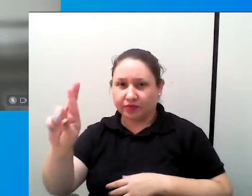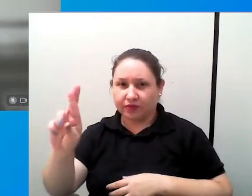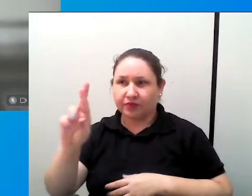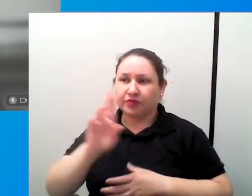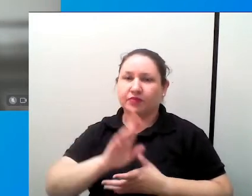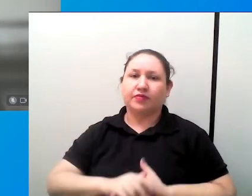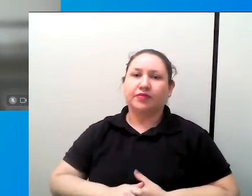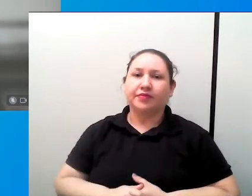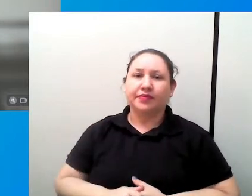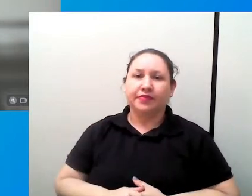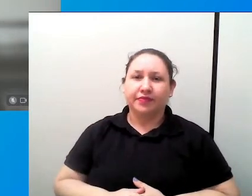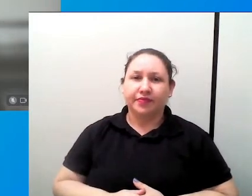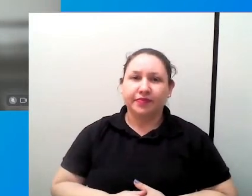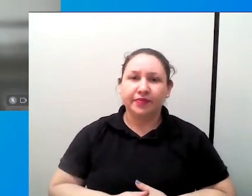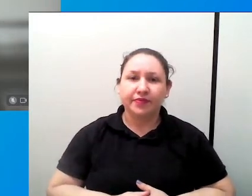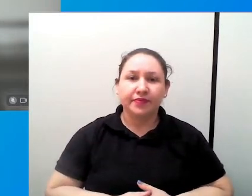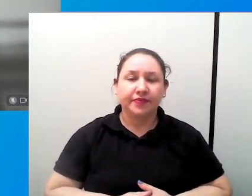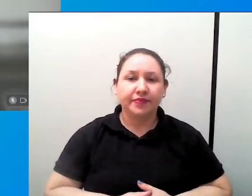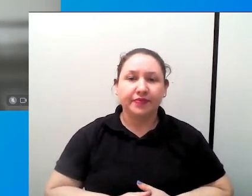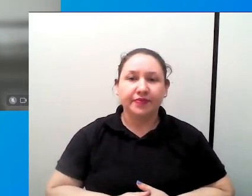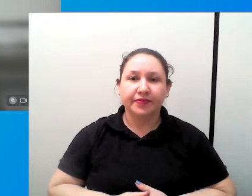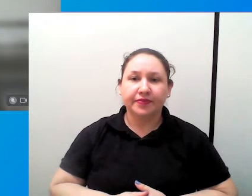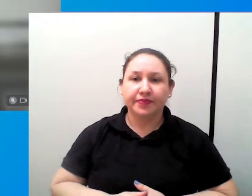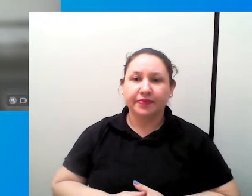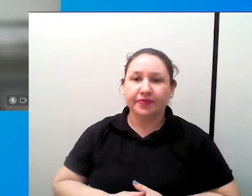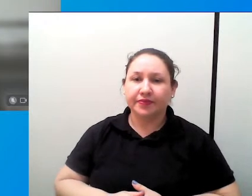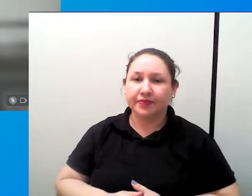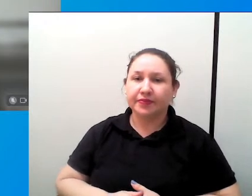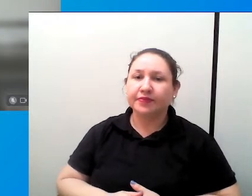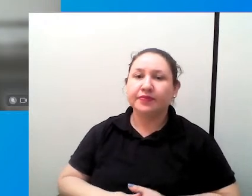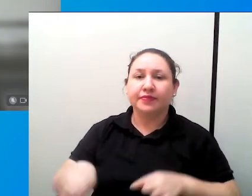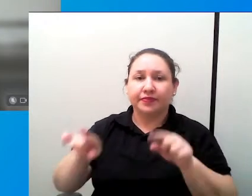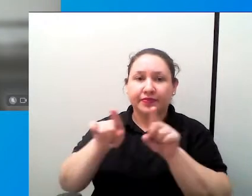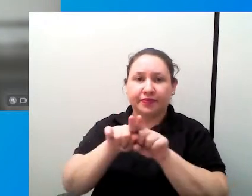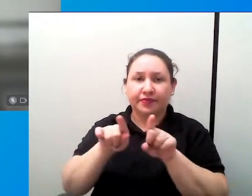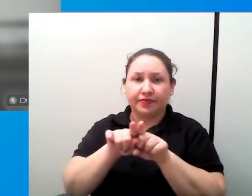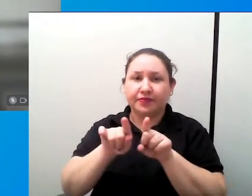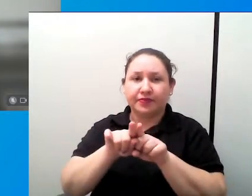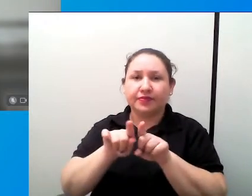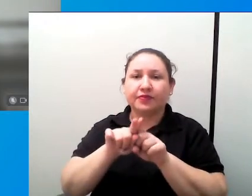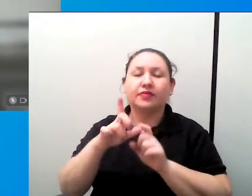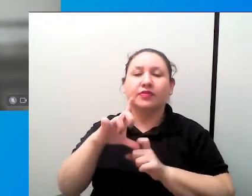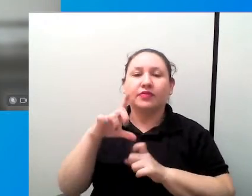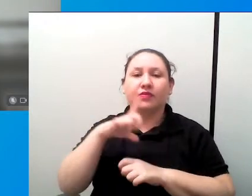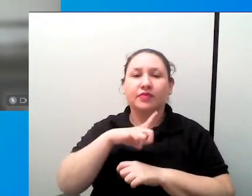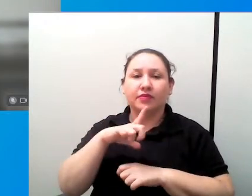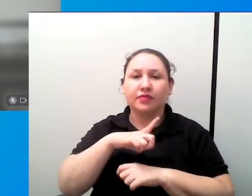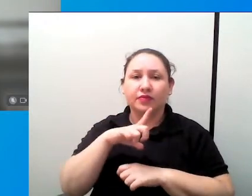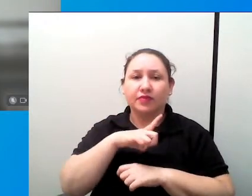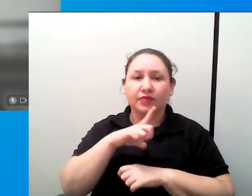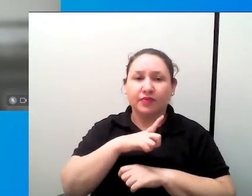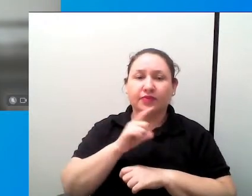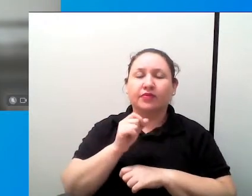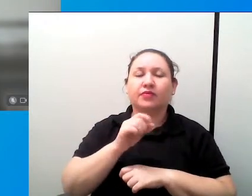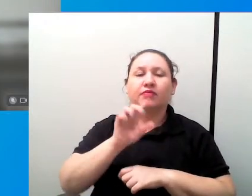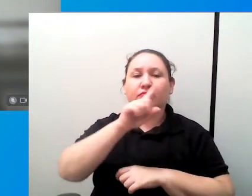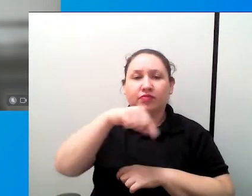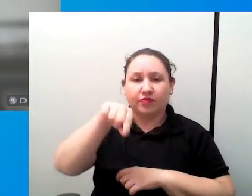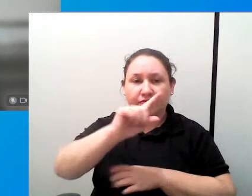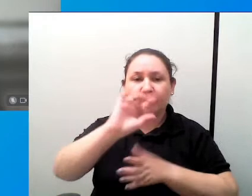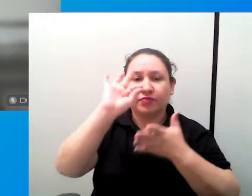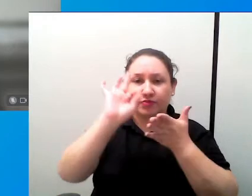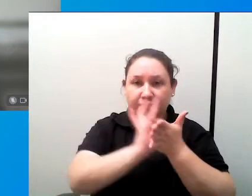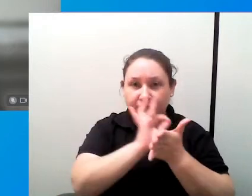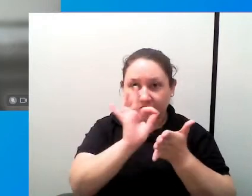para o final do evento será disponibilizada a lista de presença para que possa ver a confirmação da presença de vocês e aí só